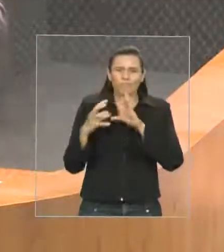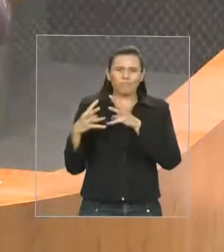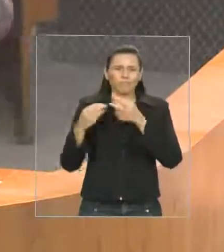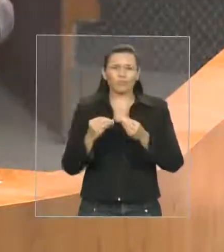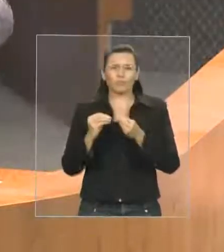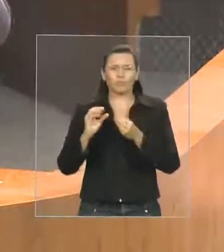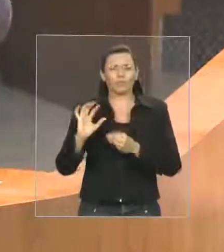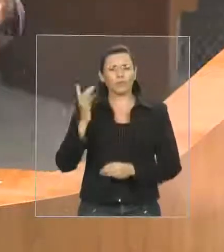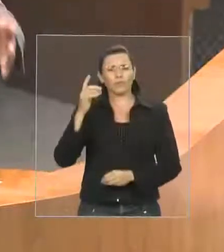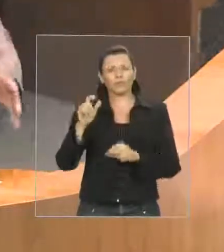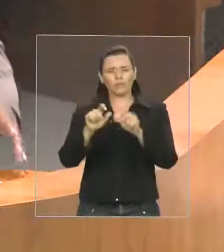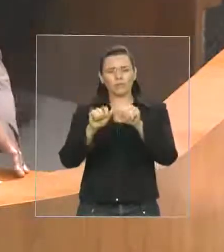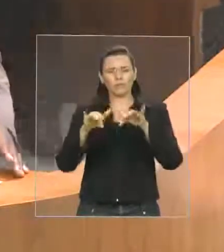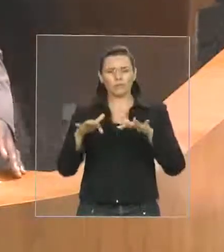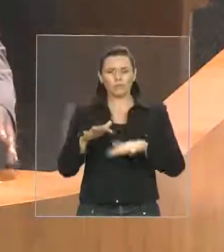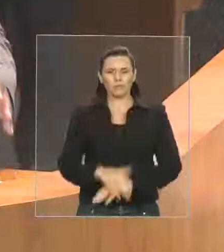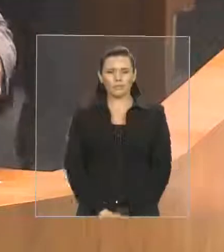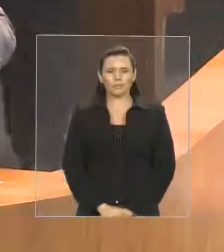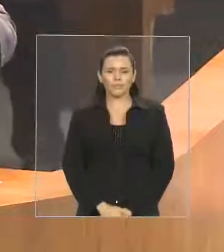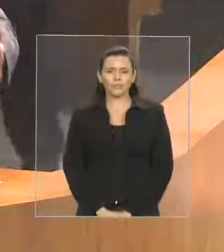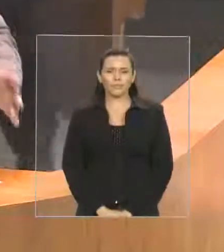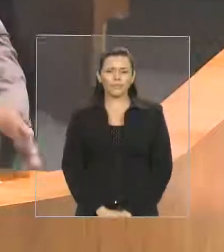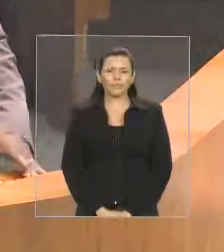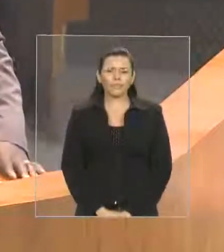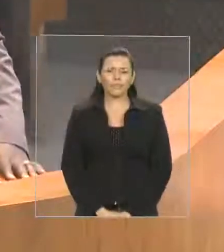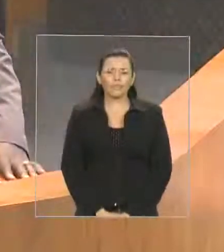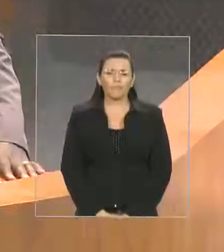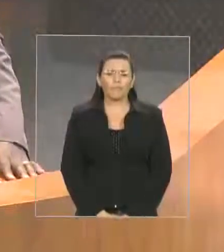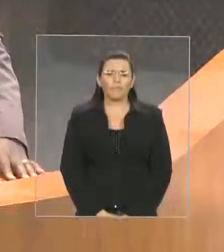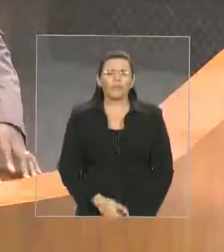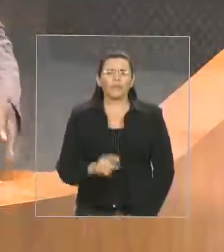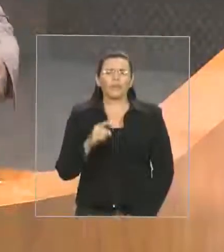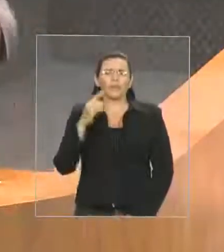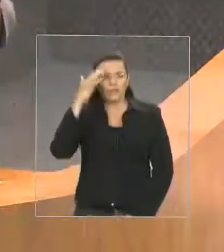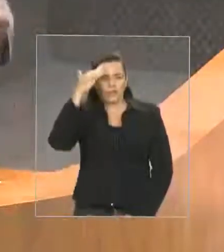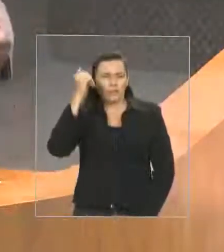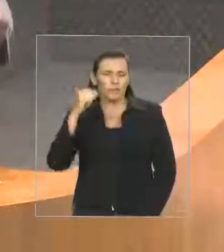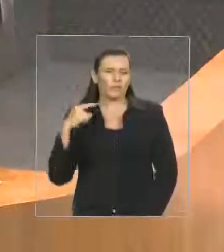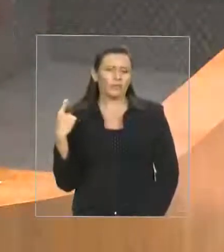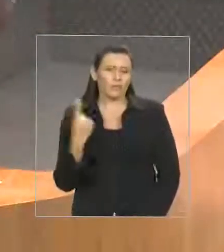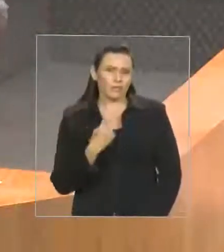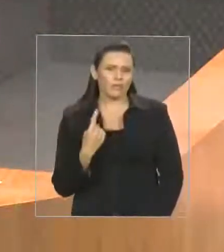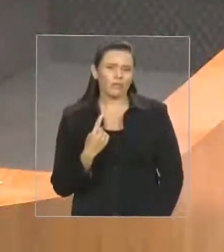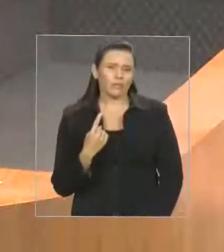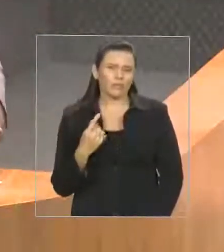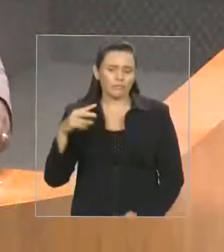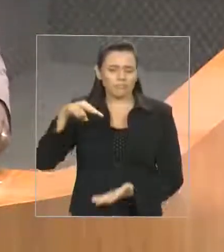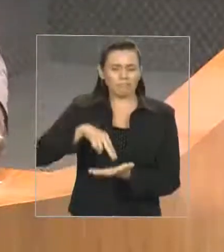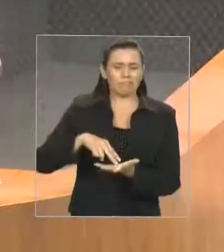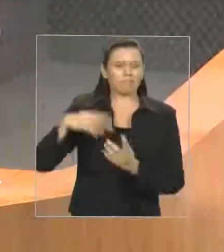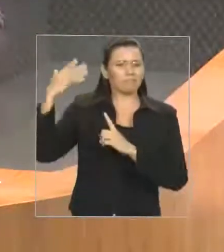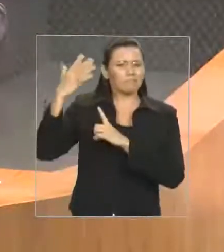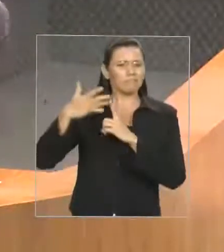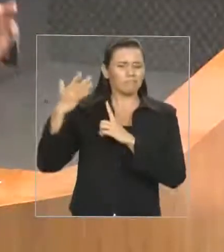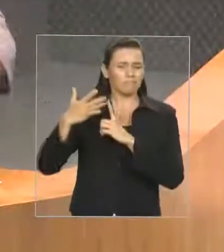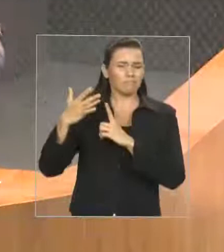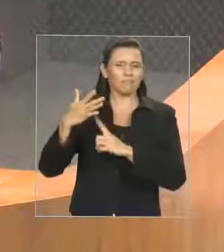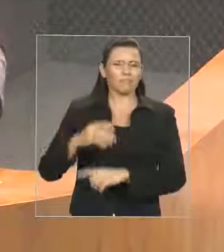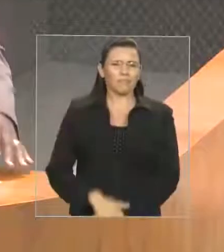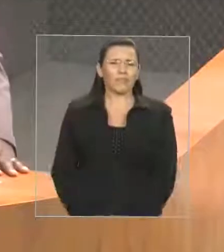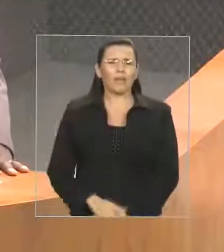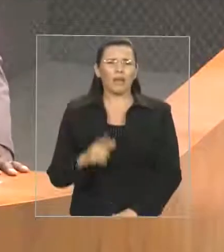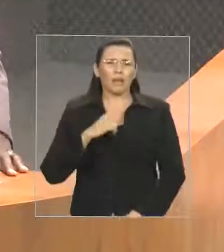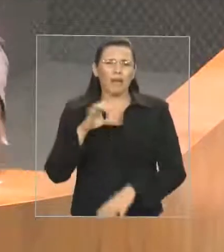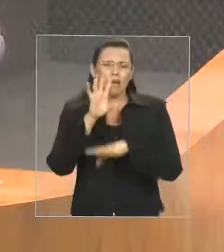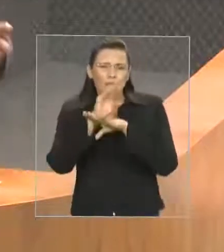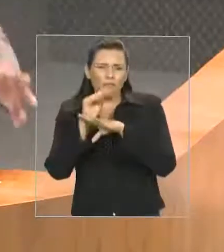Elda Borges, a Maria, que aparece de frente às câmeras. Mas existem aquelas pessoas que ficam atrás das câmeras, os cabo-meios,